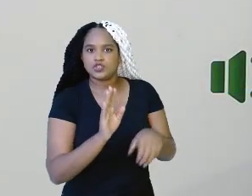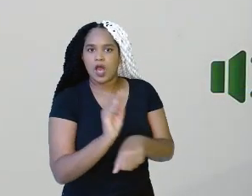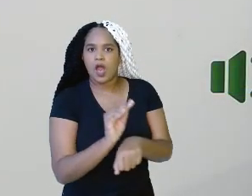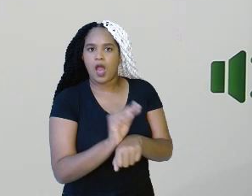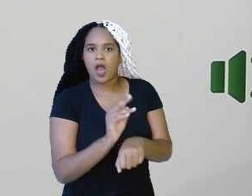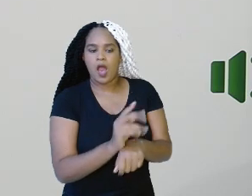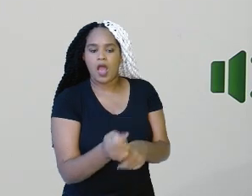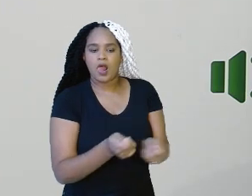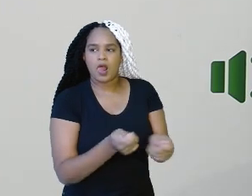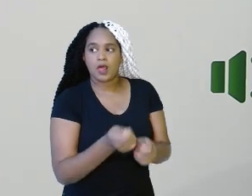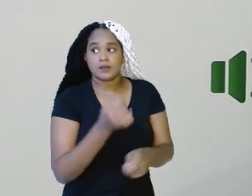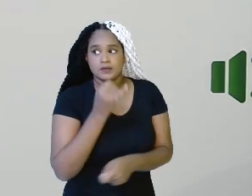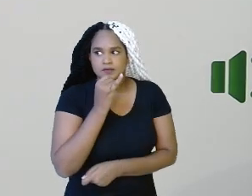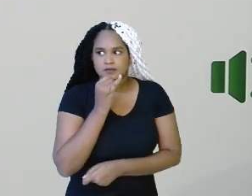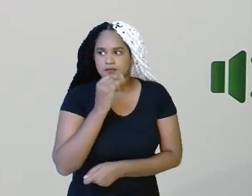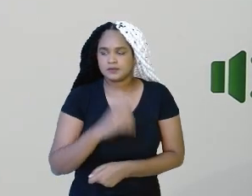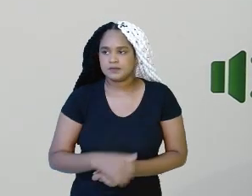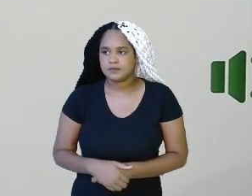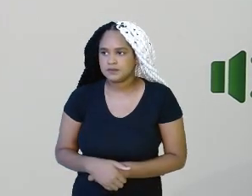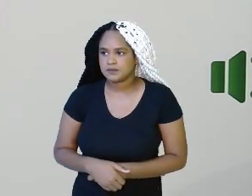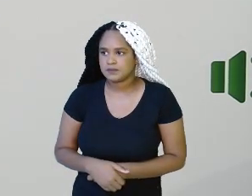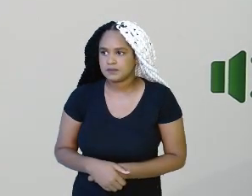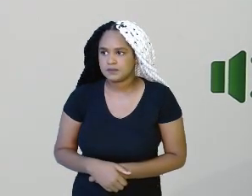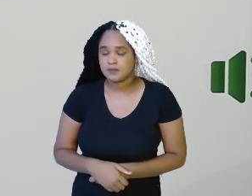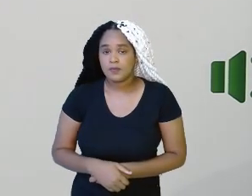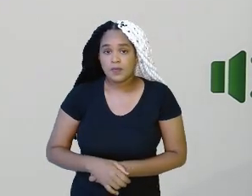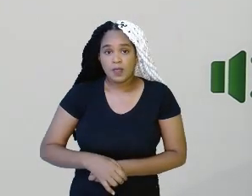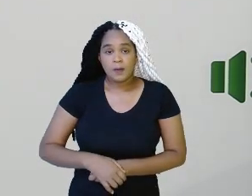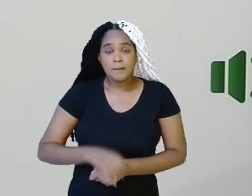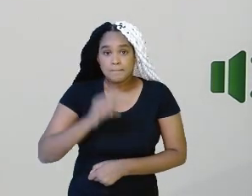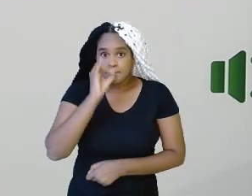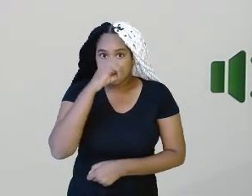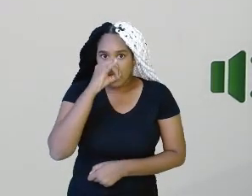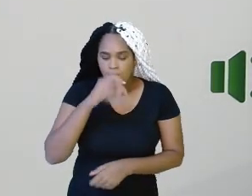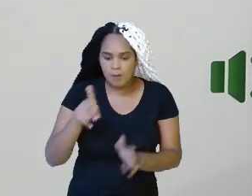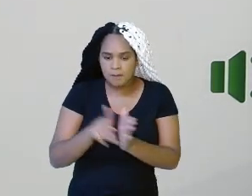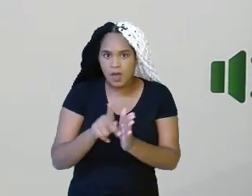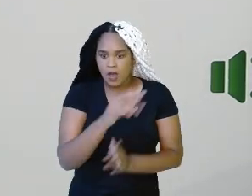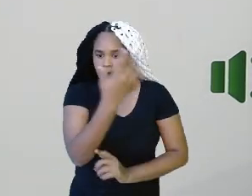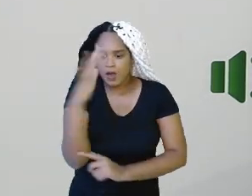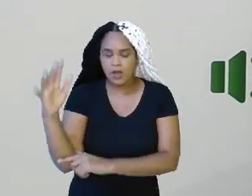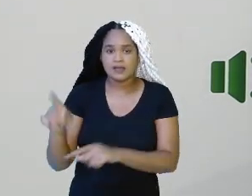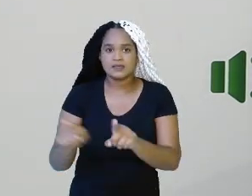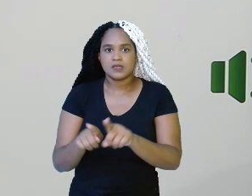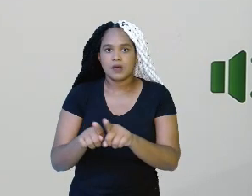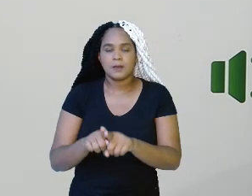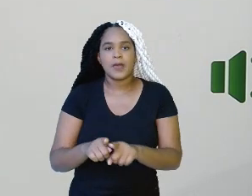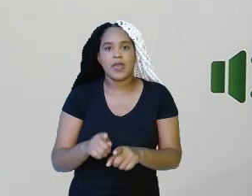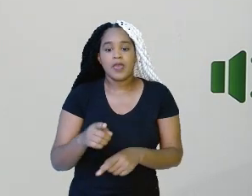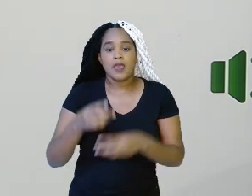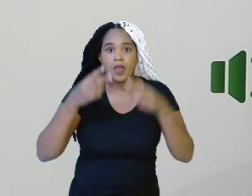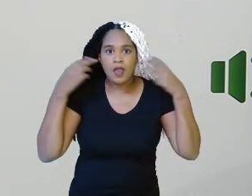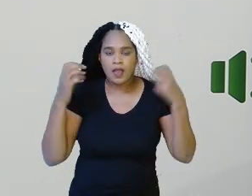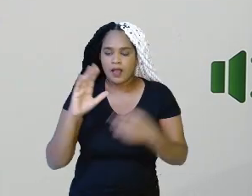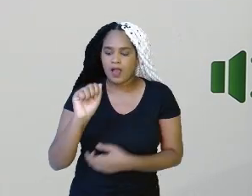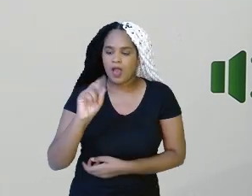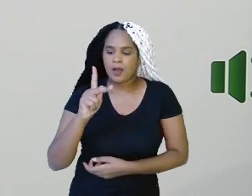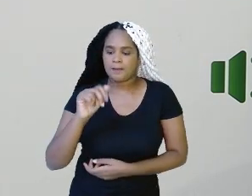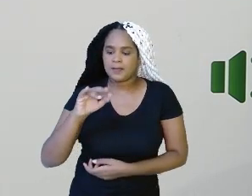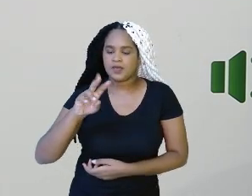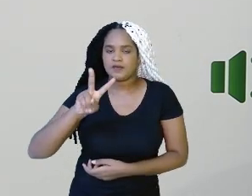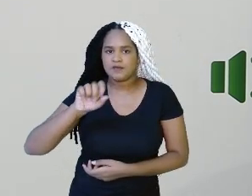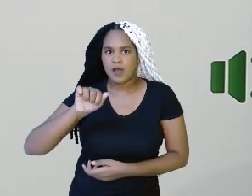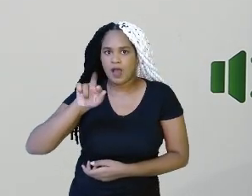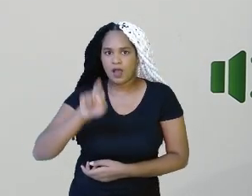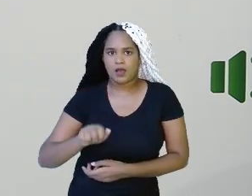como, por exemplo, aqui, ó, o porco do mato e a capivara. Interessante, né? Aqui na nossa cultura, nos